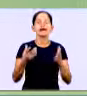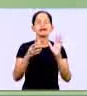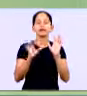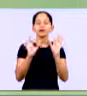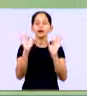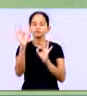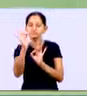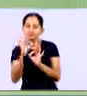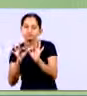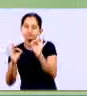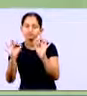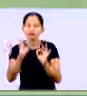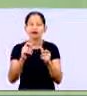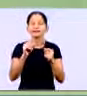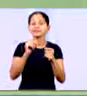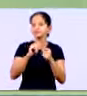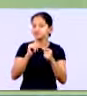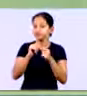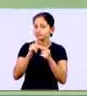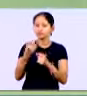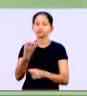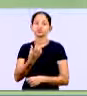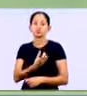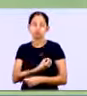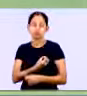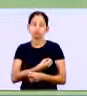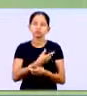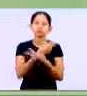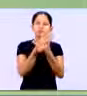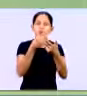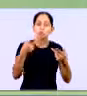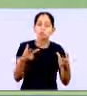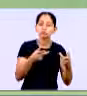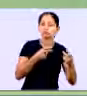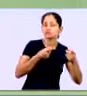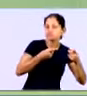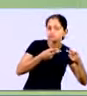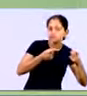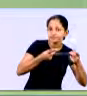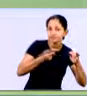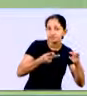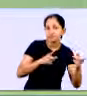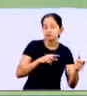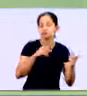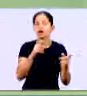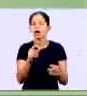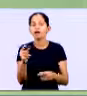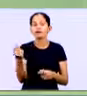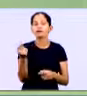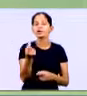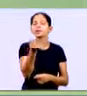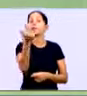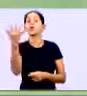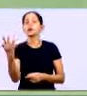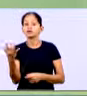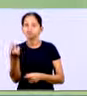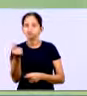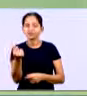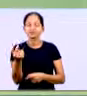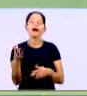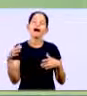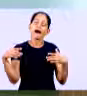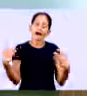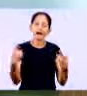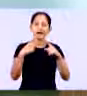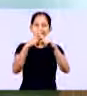montado multiplicando-se o número de unidades vendidas, orçadas, pelo preço de venda. É um modelo de orçamento que a